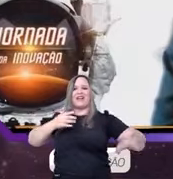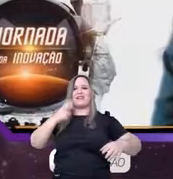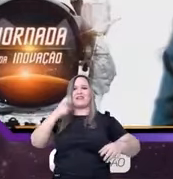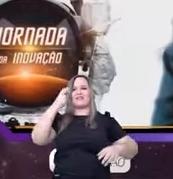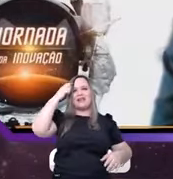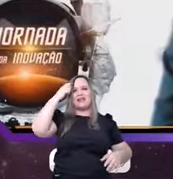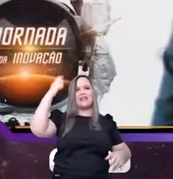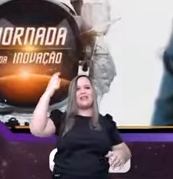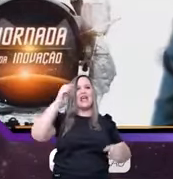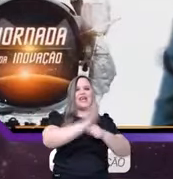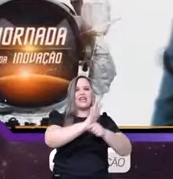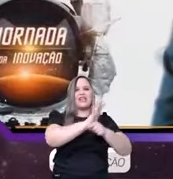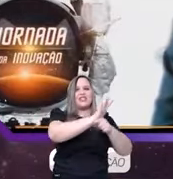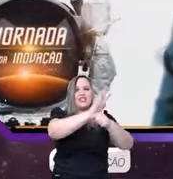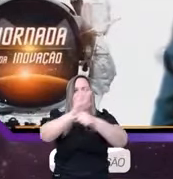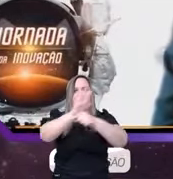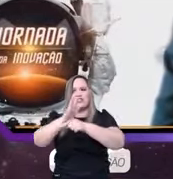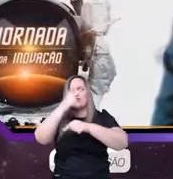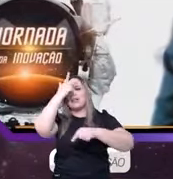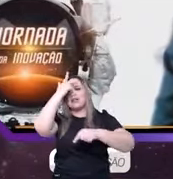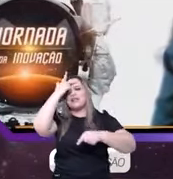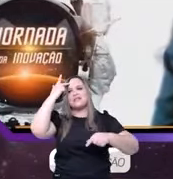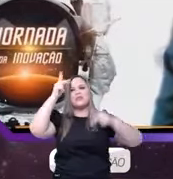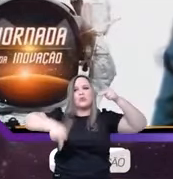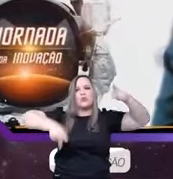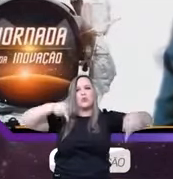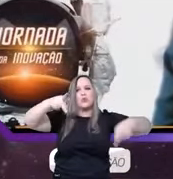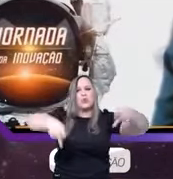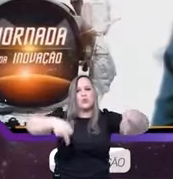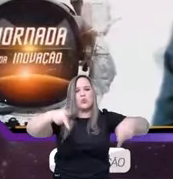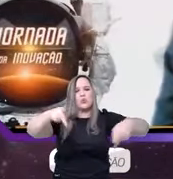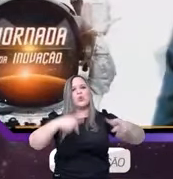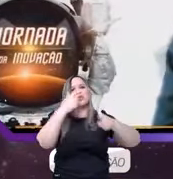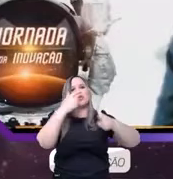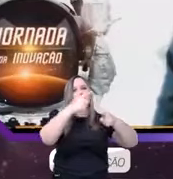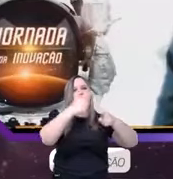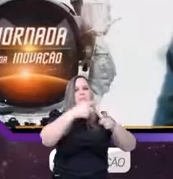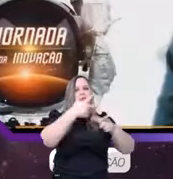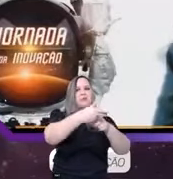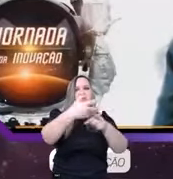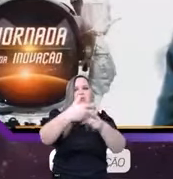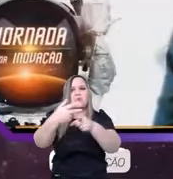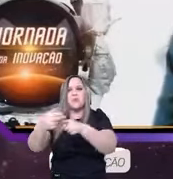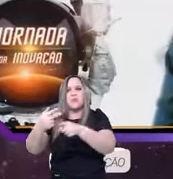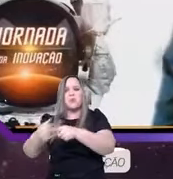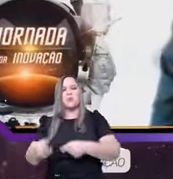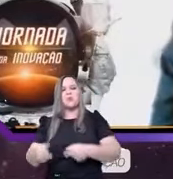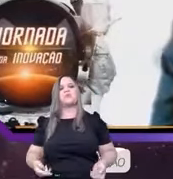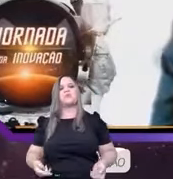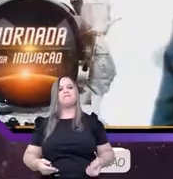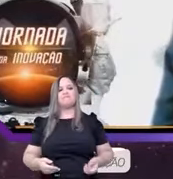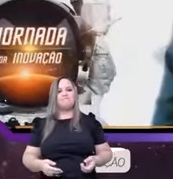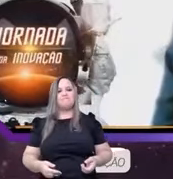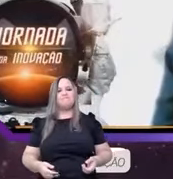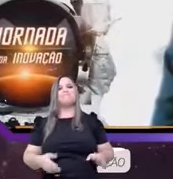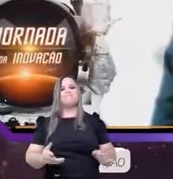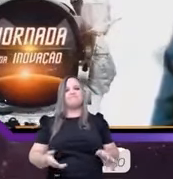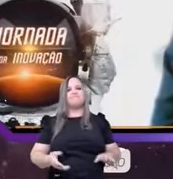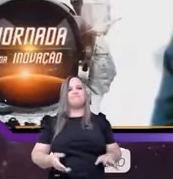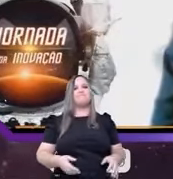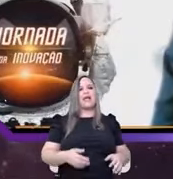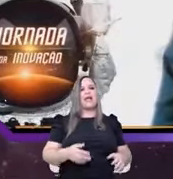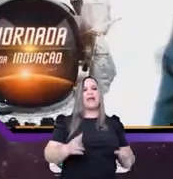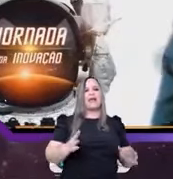de ajudar as pessoas a solucionarem os seus problemas. Tem aproximado muito o